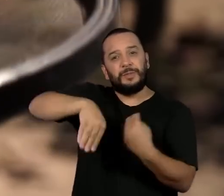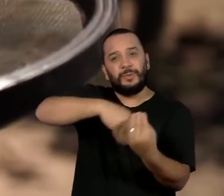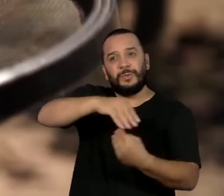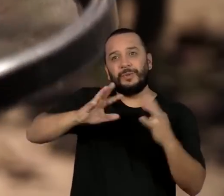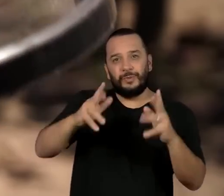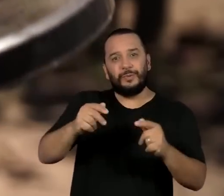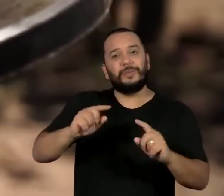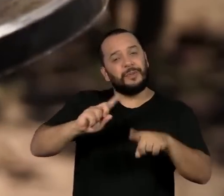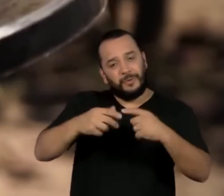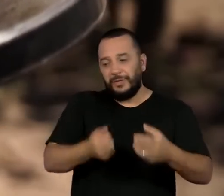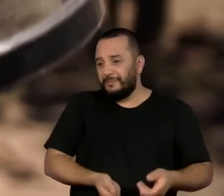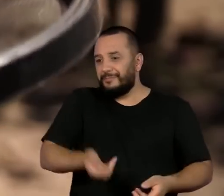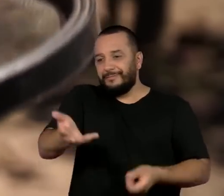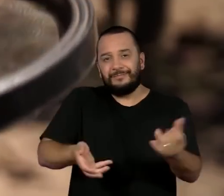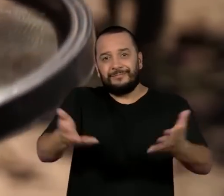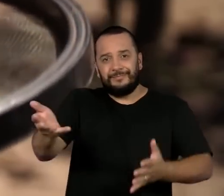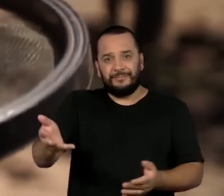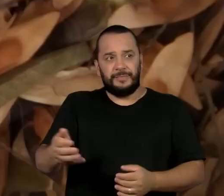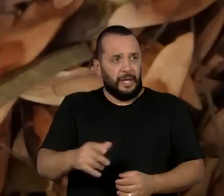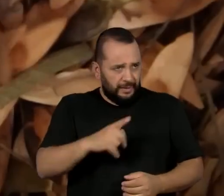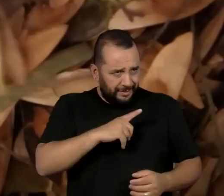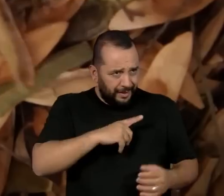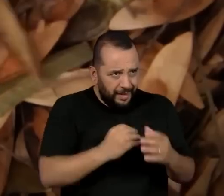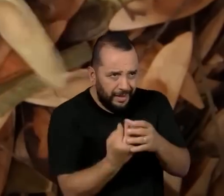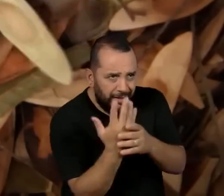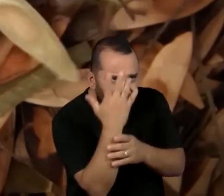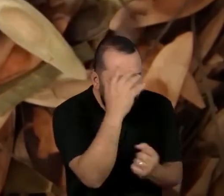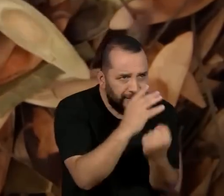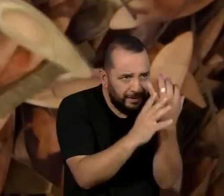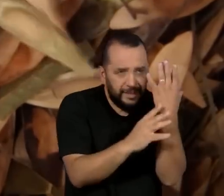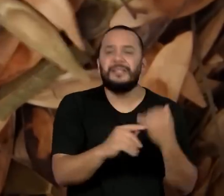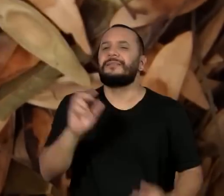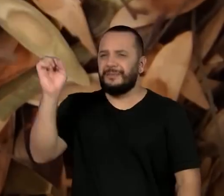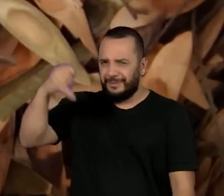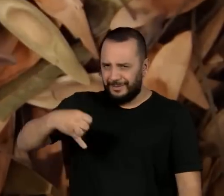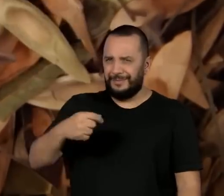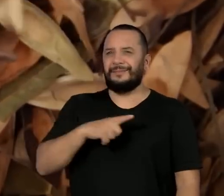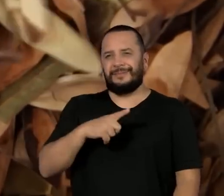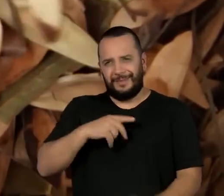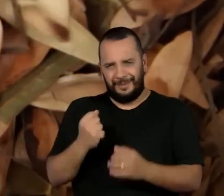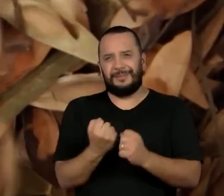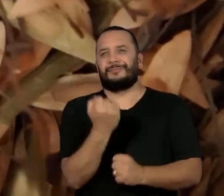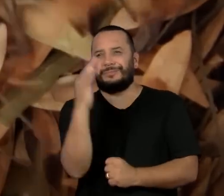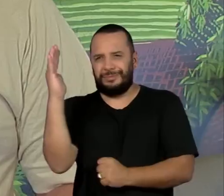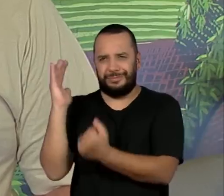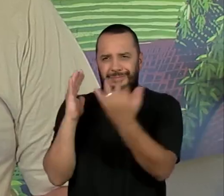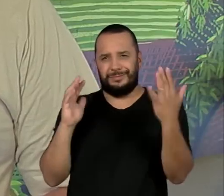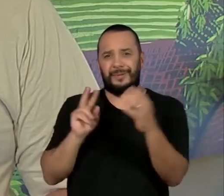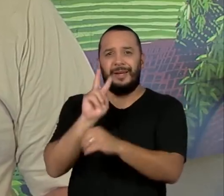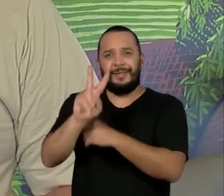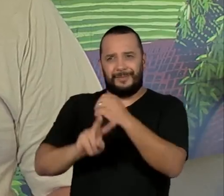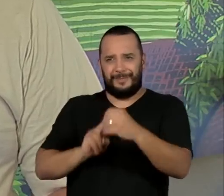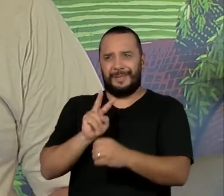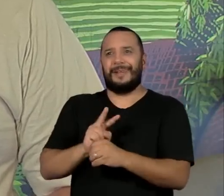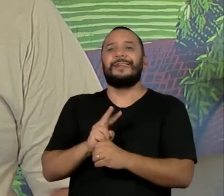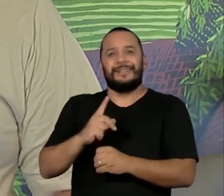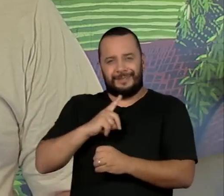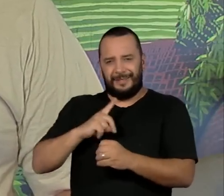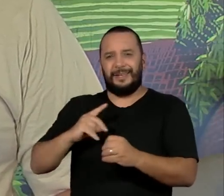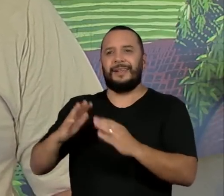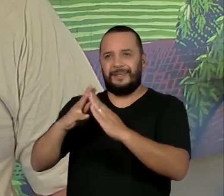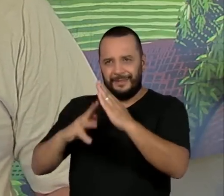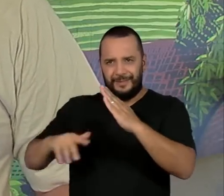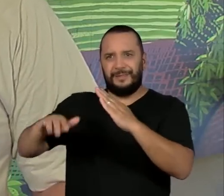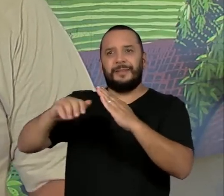gente quer restaurar. Tem vingado? Sim, temos ótimos resultados aí promissores, viu? O Vale do Ribeira é completo de comunidades quilombolas,